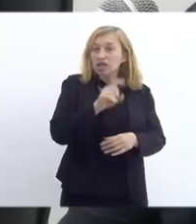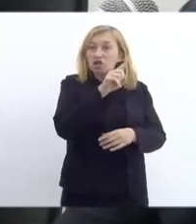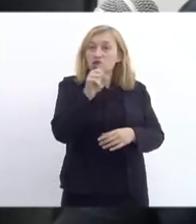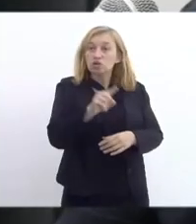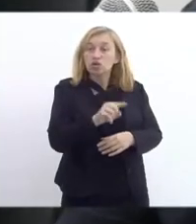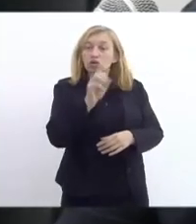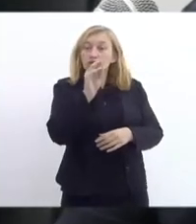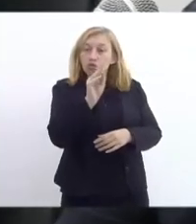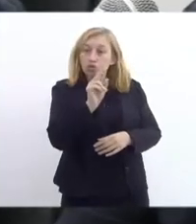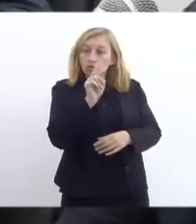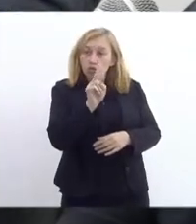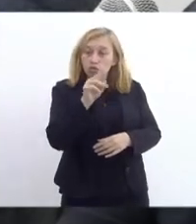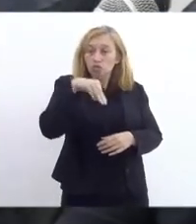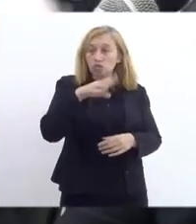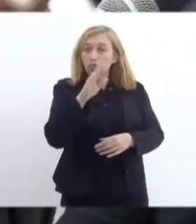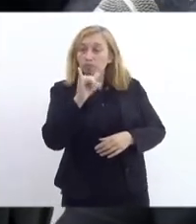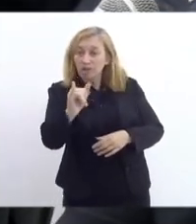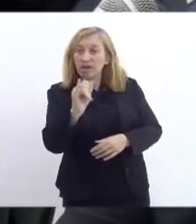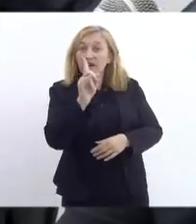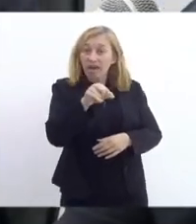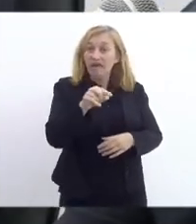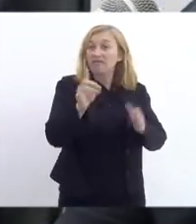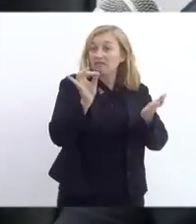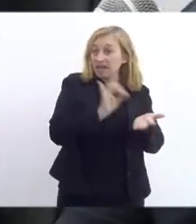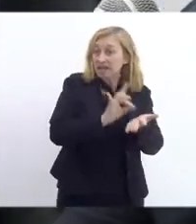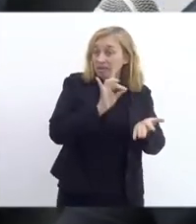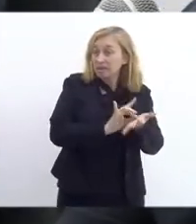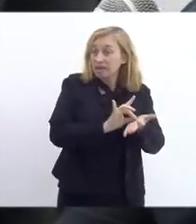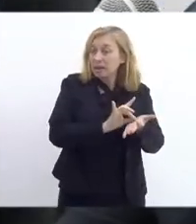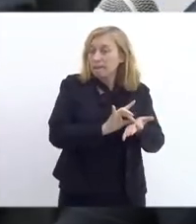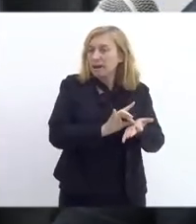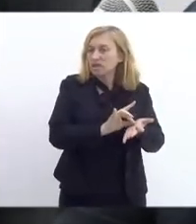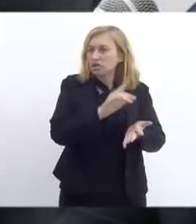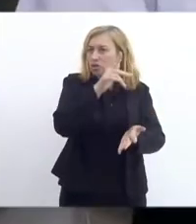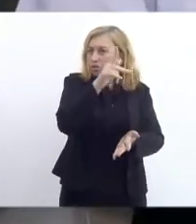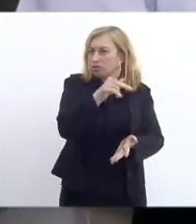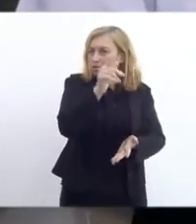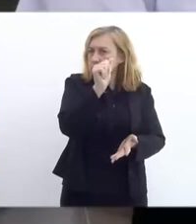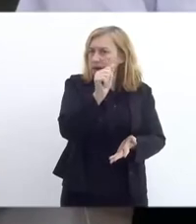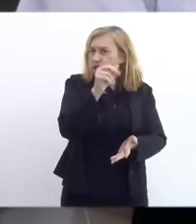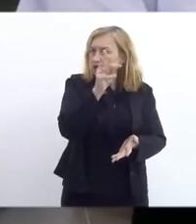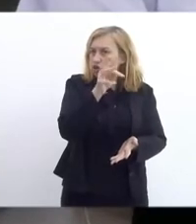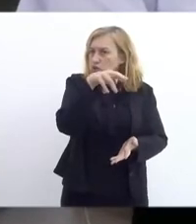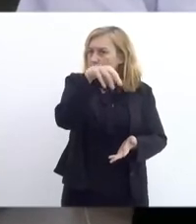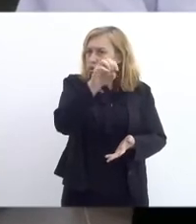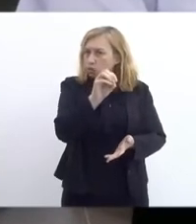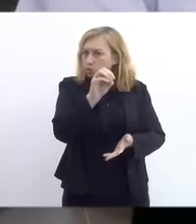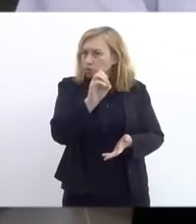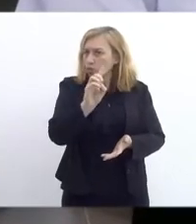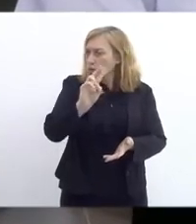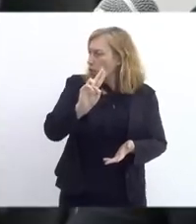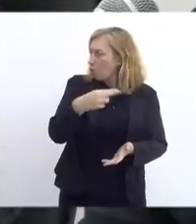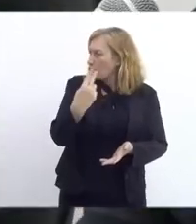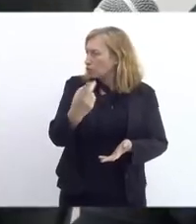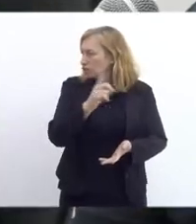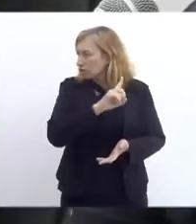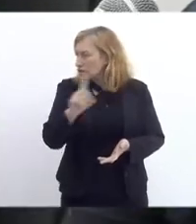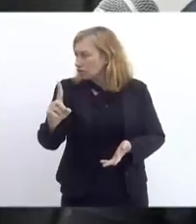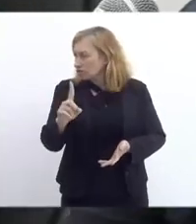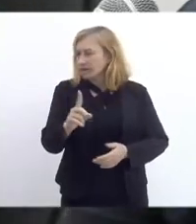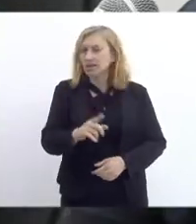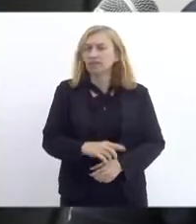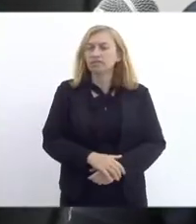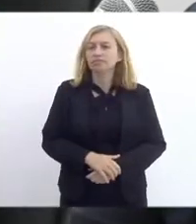o merecedor. Patrono. Sim, essa é uma discussão de mérito. Lei do Zumbi, então faz a lei do Zumbi. Exatamente. Olha só. O deputado Amorim, bem como qualquer